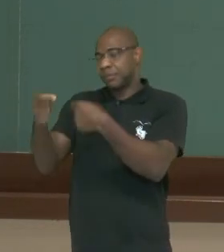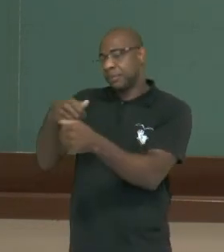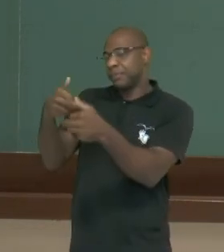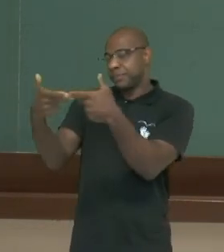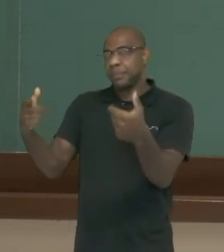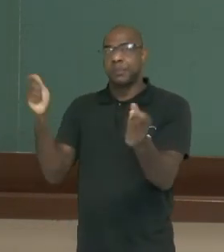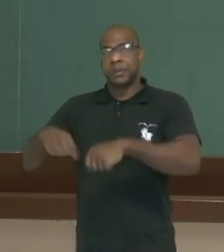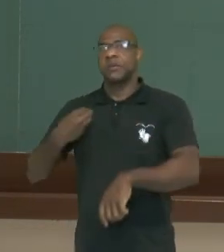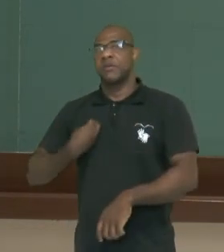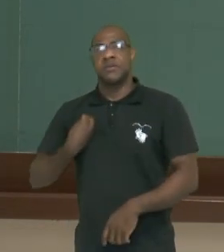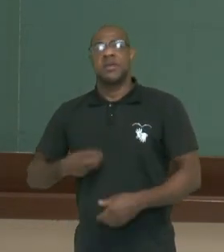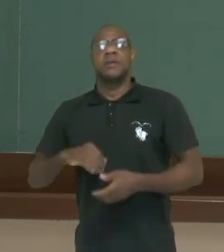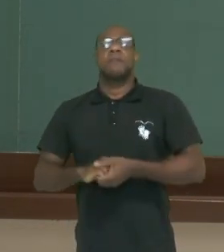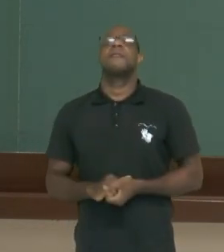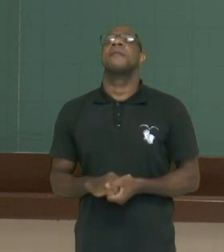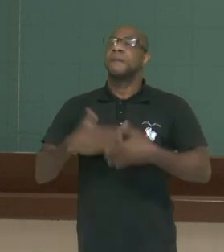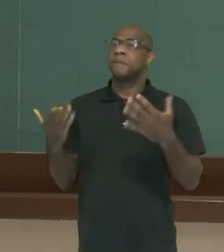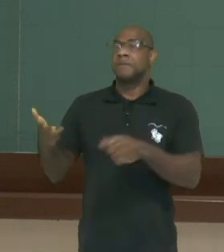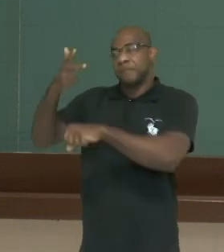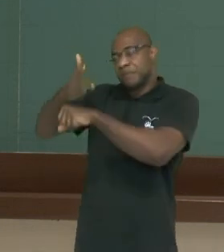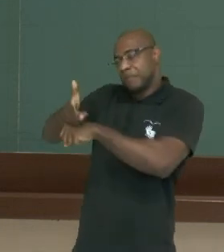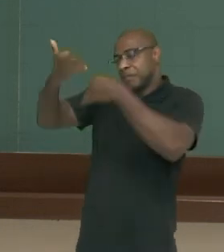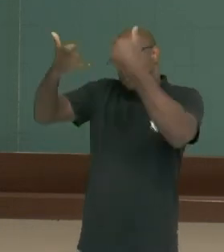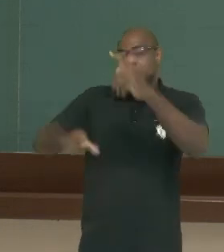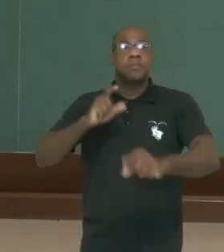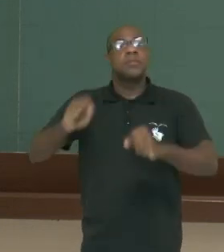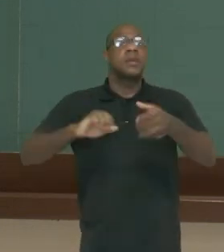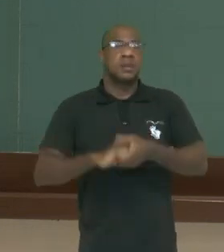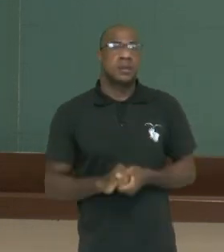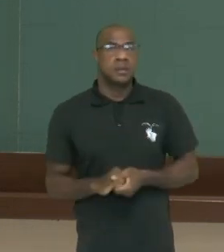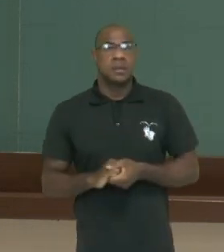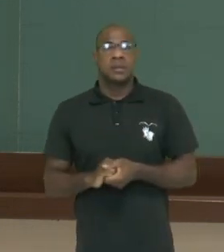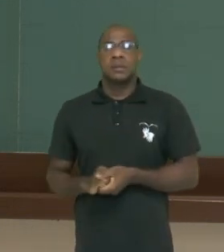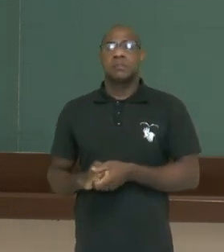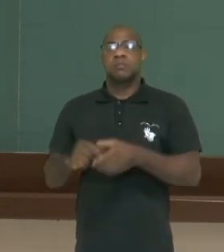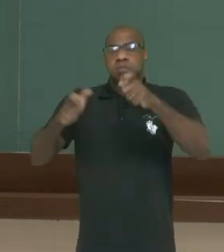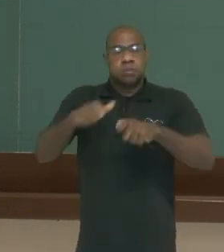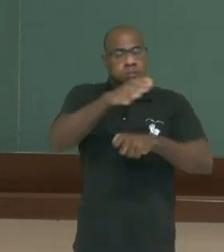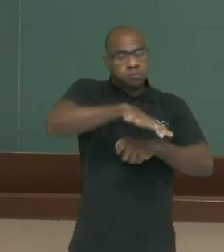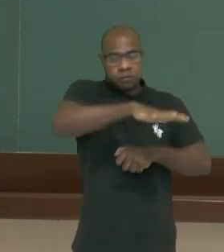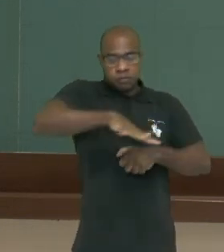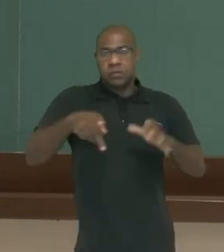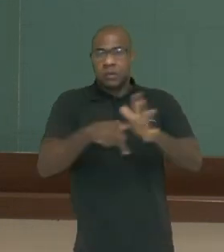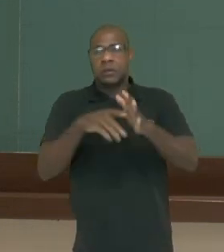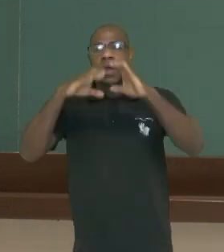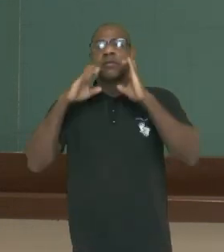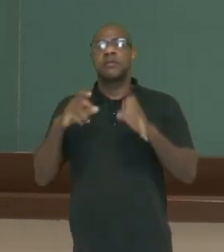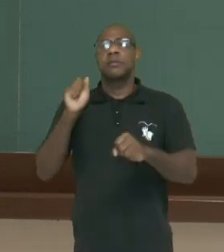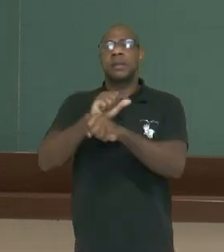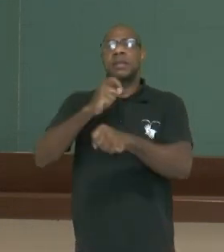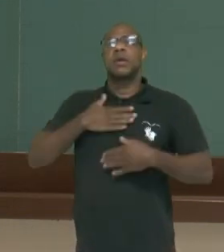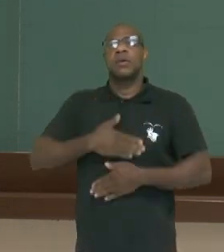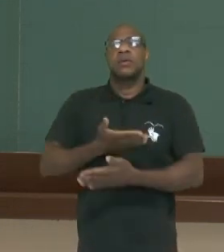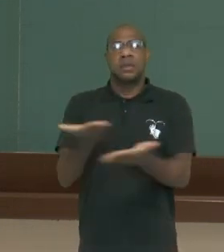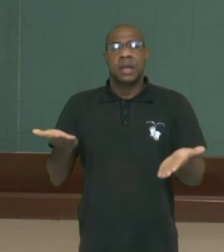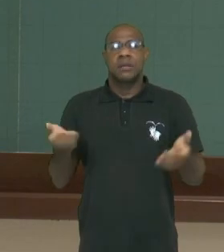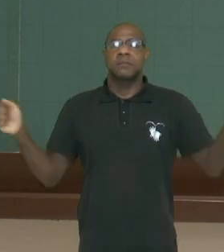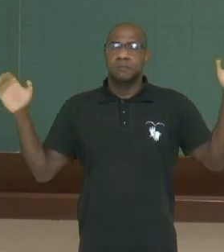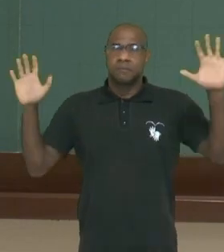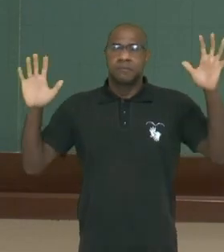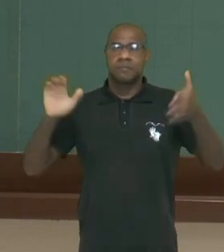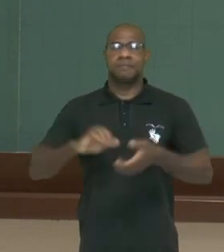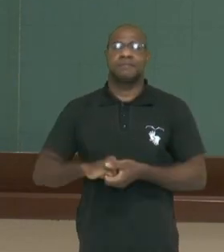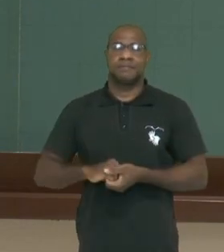podemos viver. Nesse vídeo falamos sobre aspectos territoriais da China. Espero que vocês tenham gostado. Até breve!